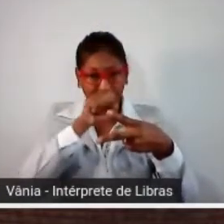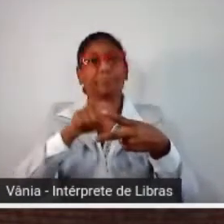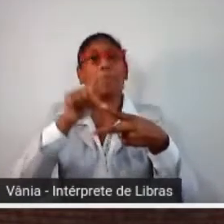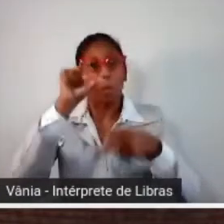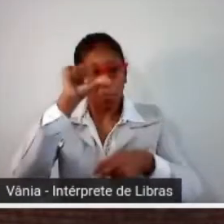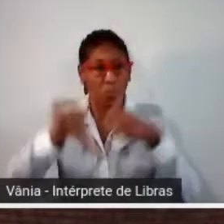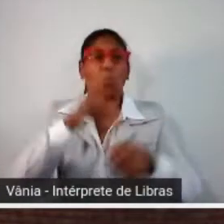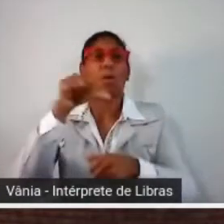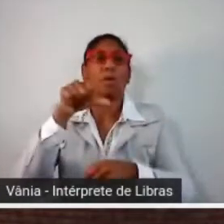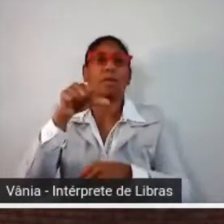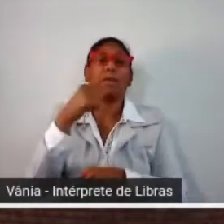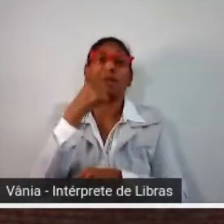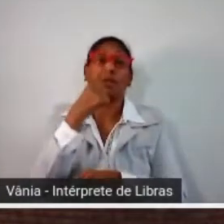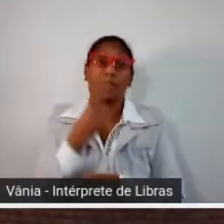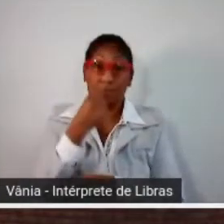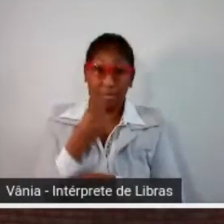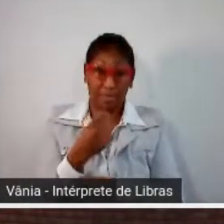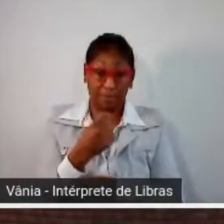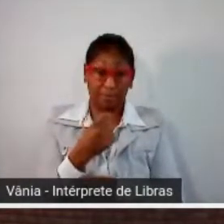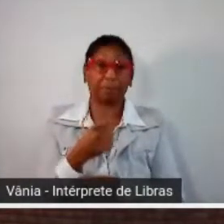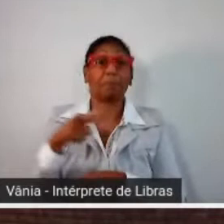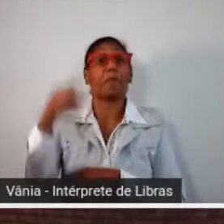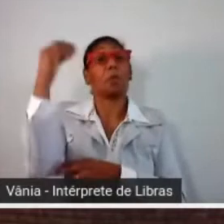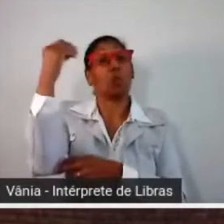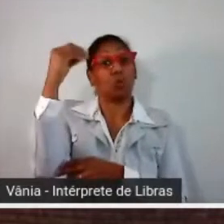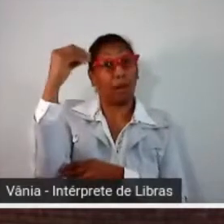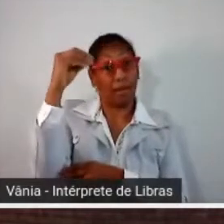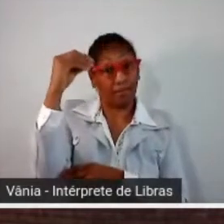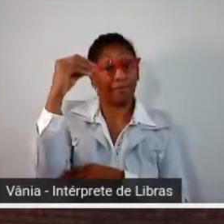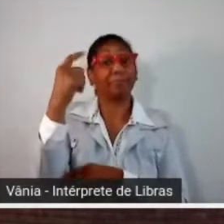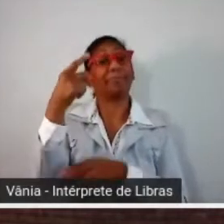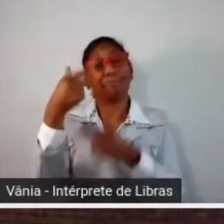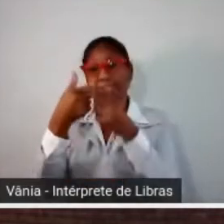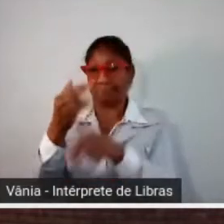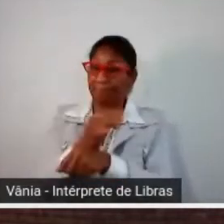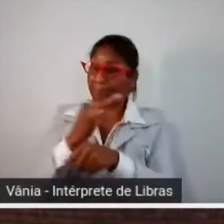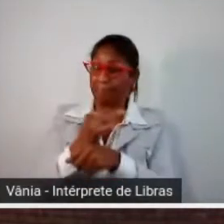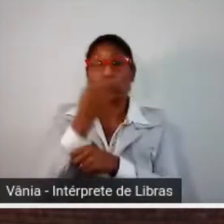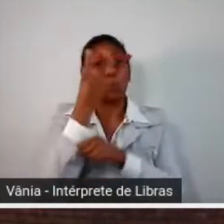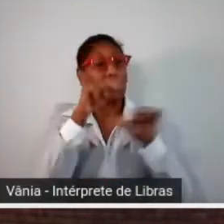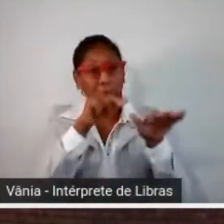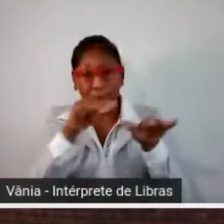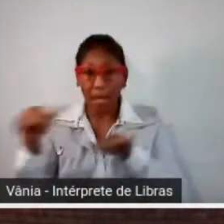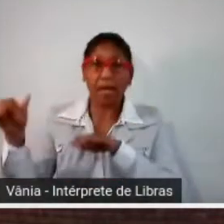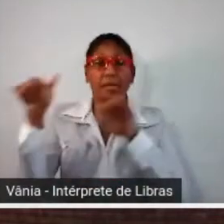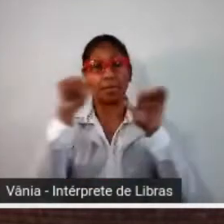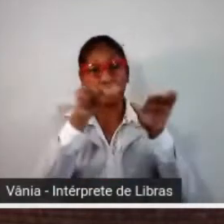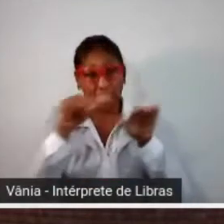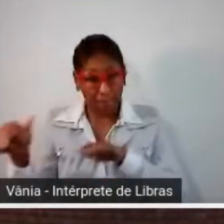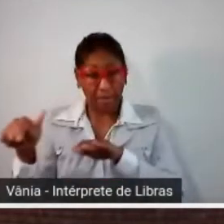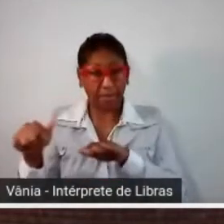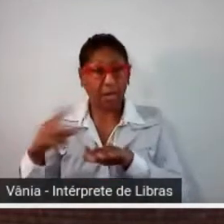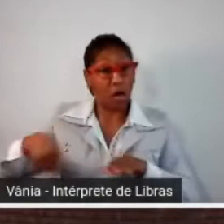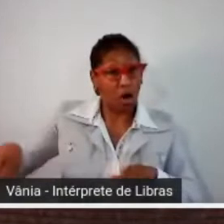de 2 semanas consecutivas em bandeira laranja para que a gente possa verificar efetivamente que há uma redução do risco e